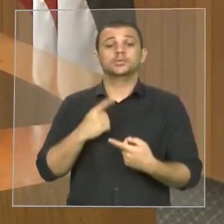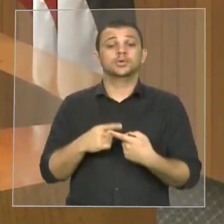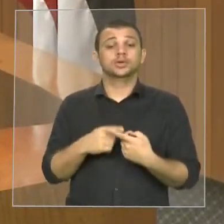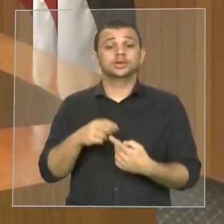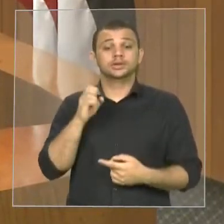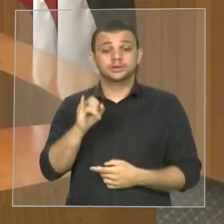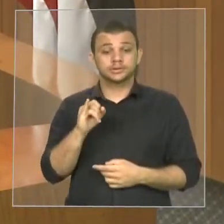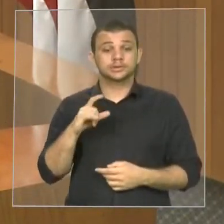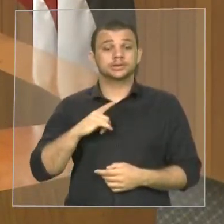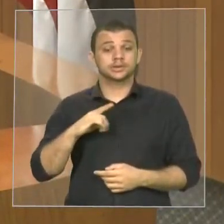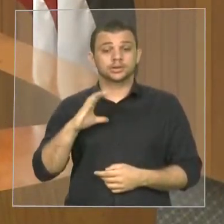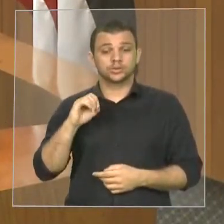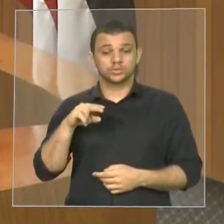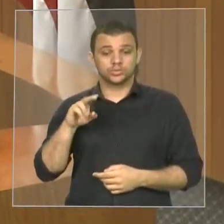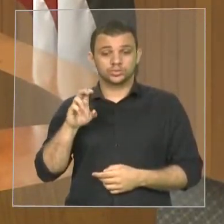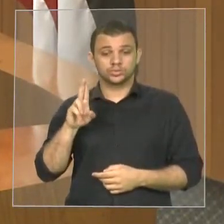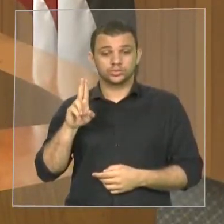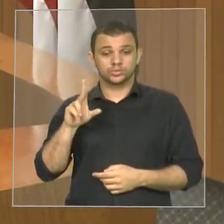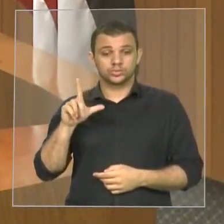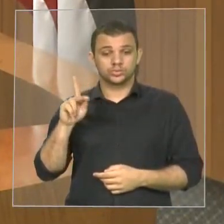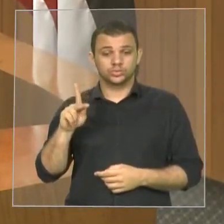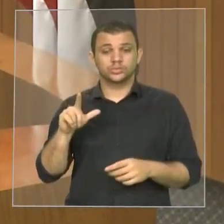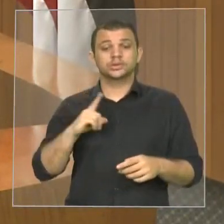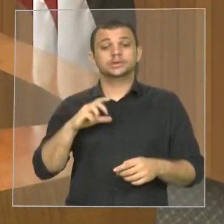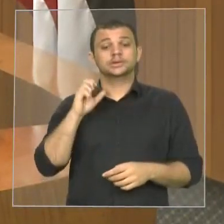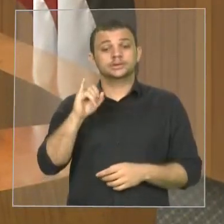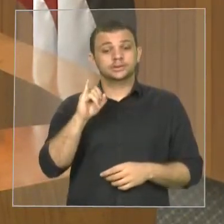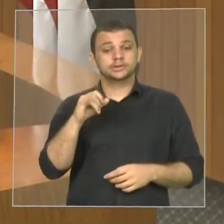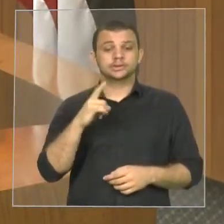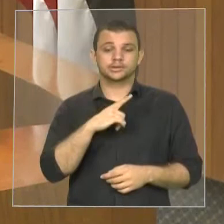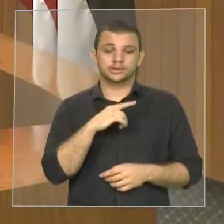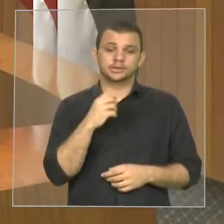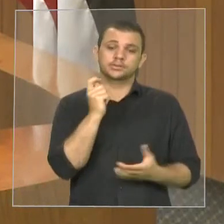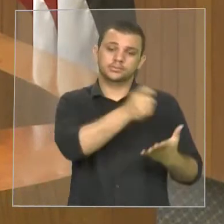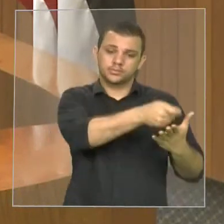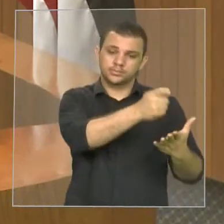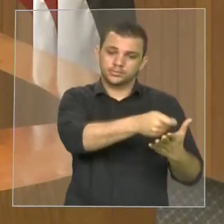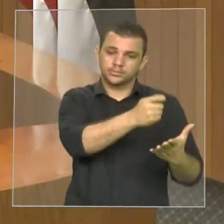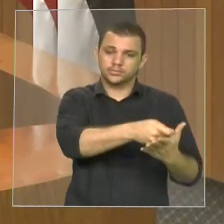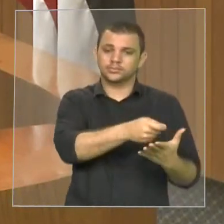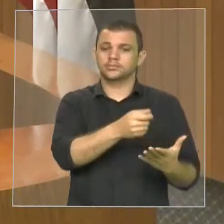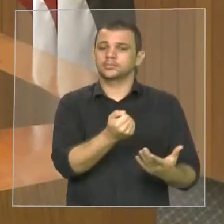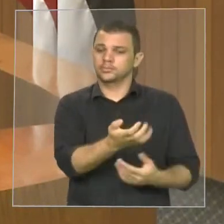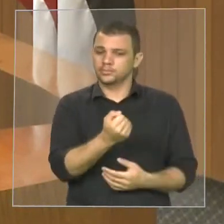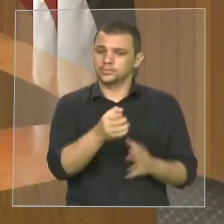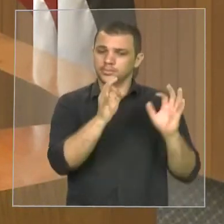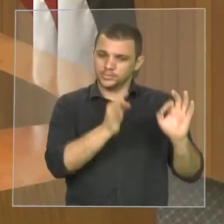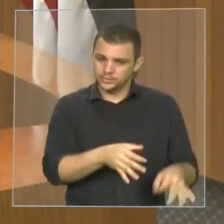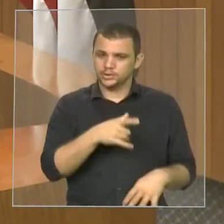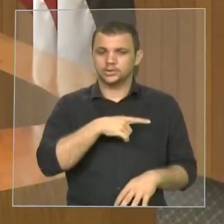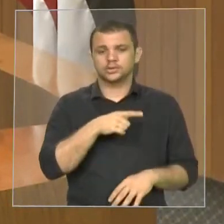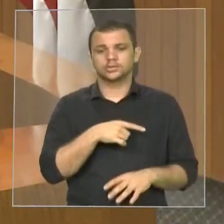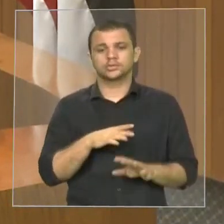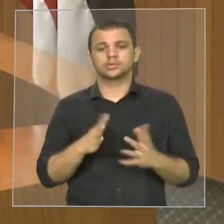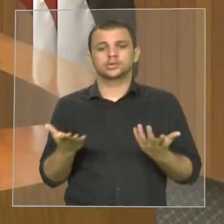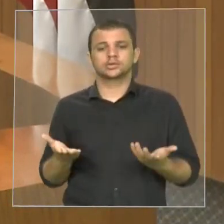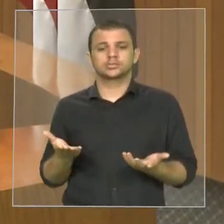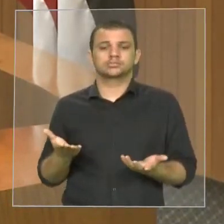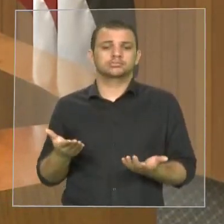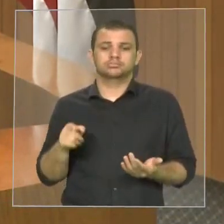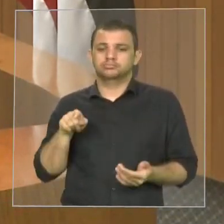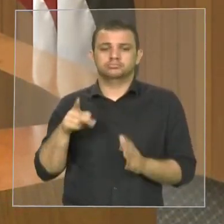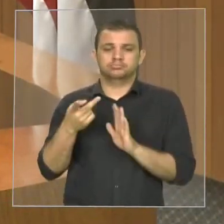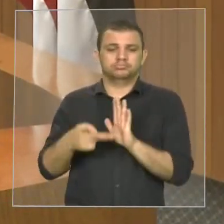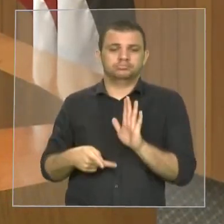aposentadoria, esse projeto só tem sentido se vier para melhorar a situação dos servidores públicos, nunca para piorar, como está no